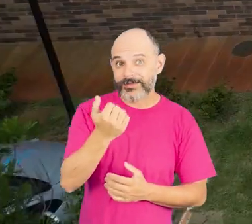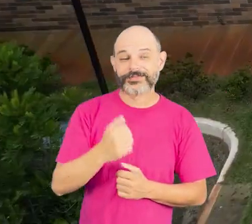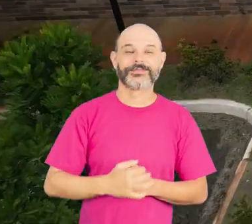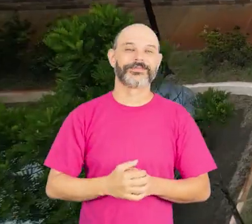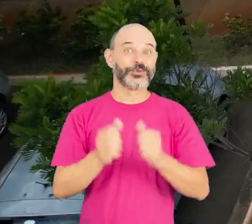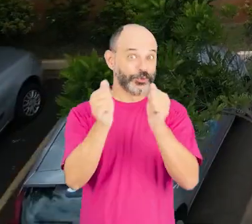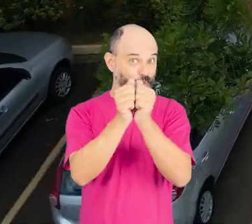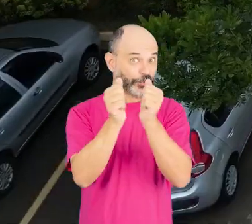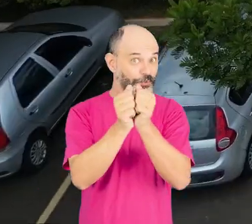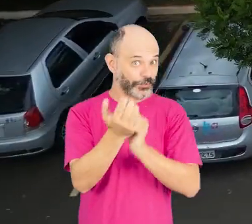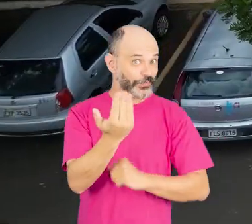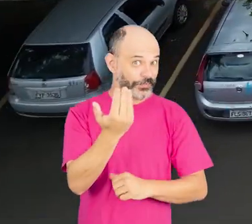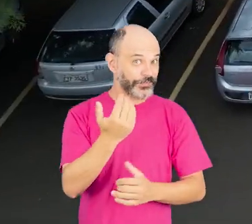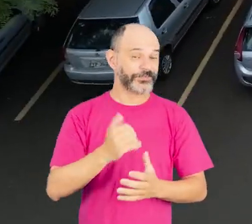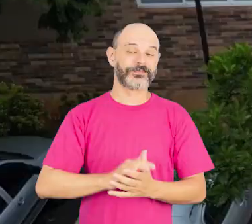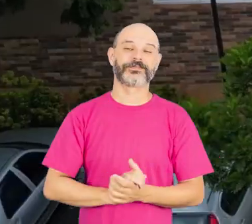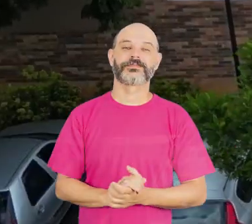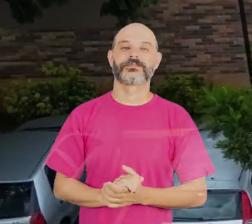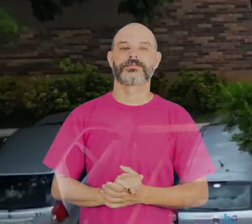Vem comigo!